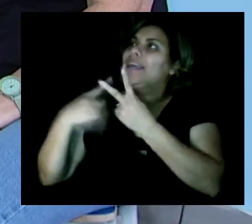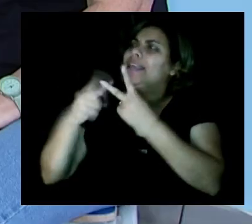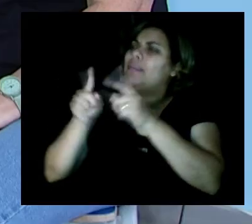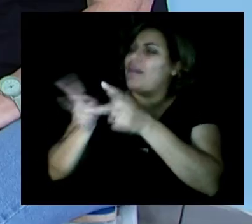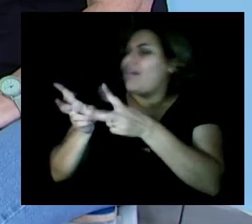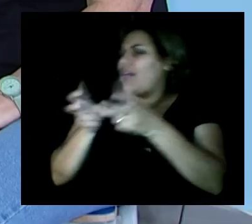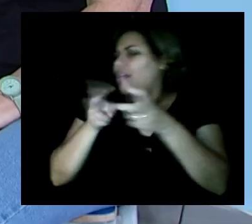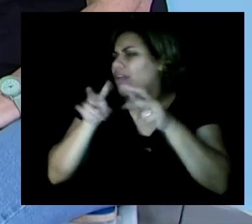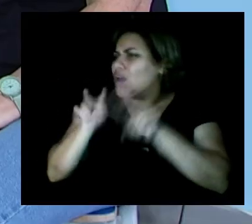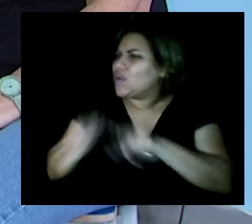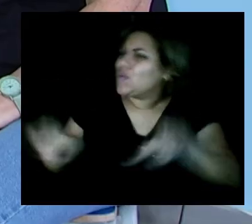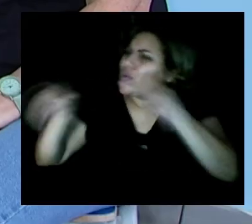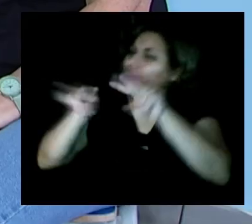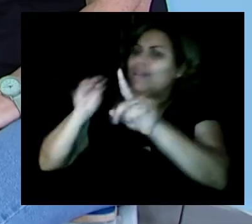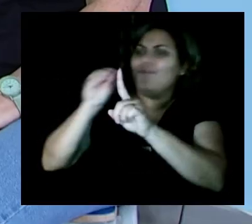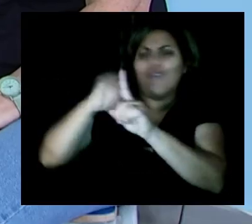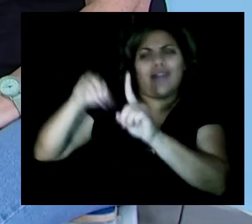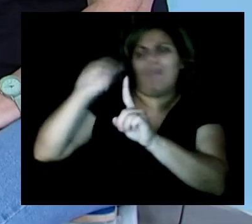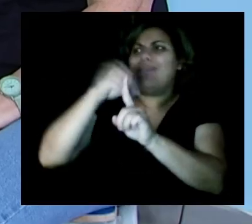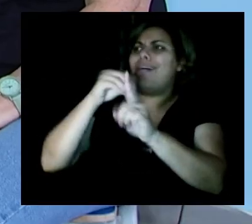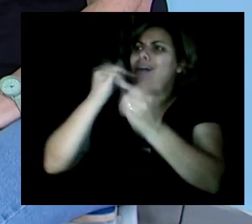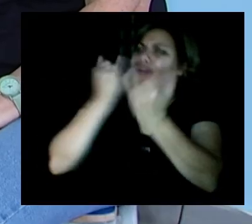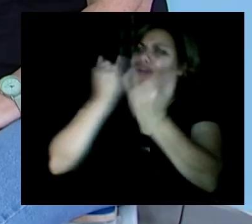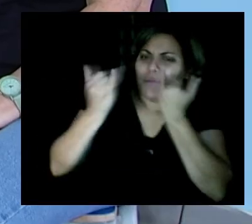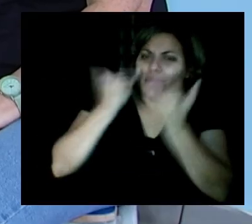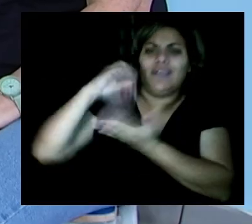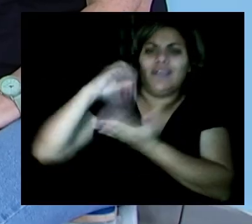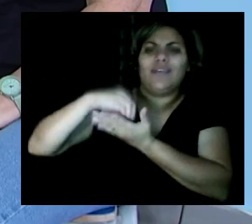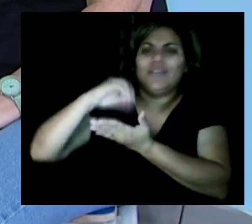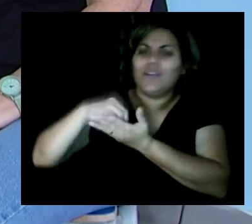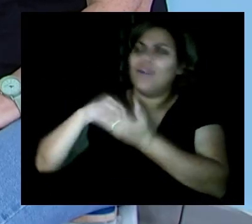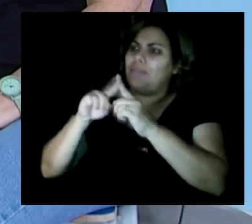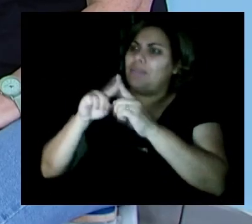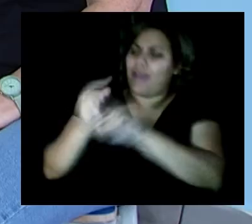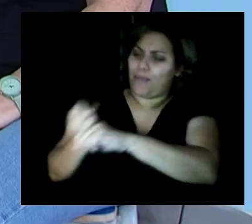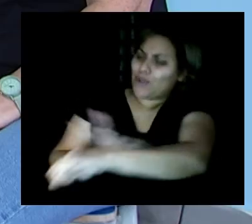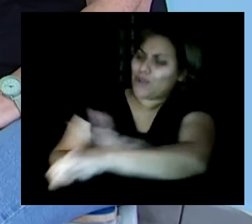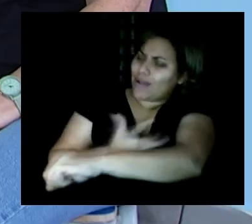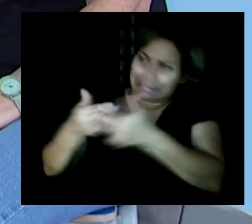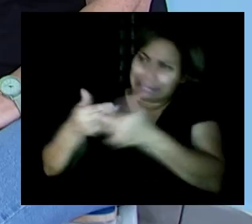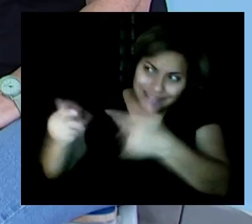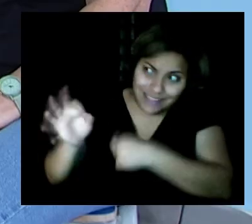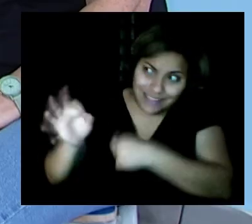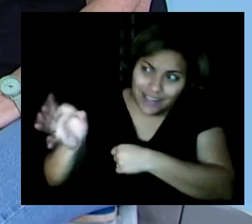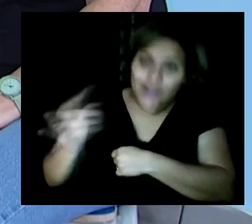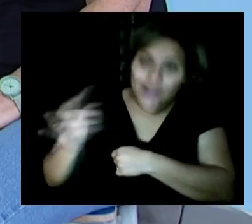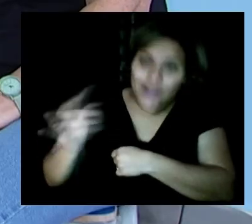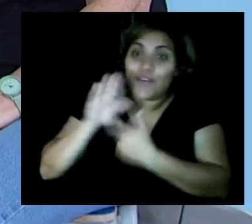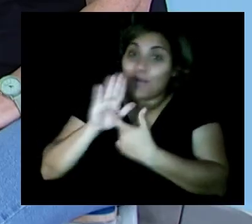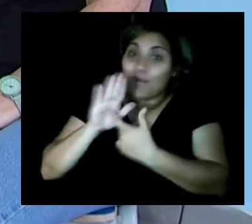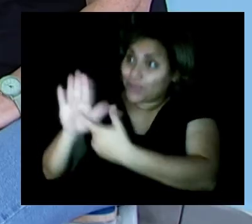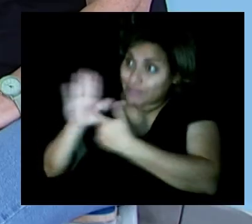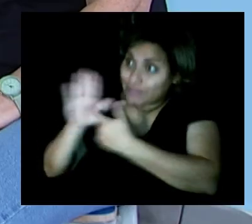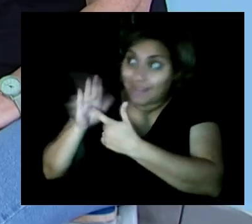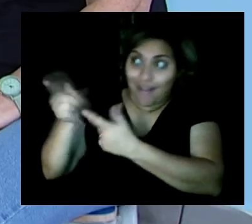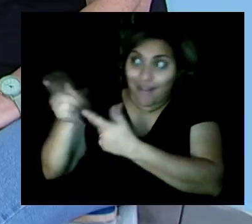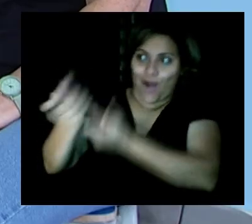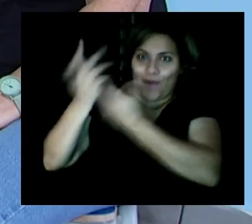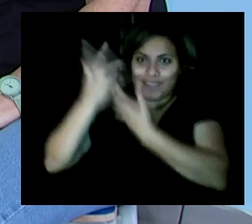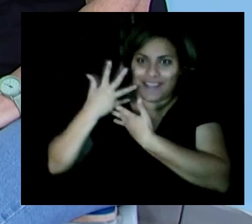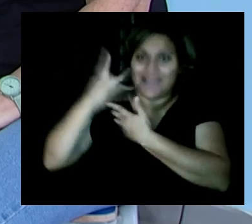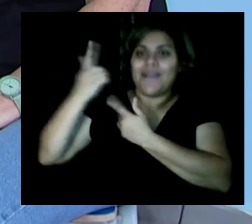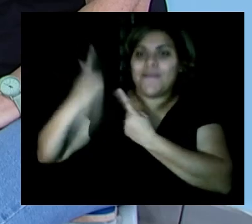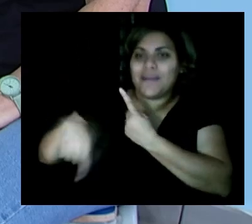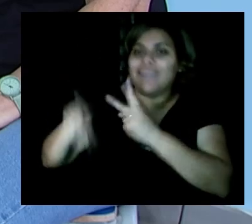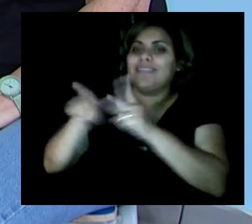de informações, emocional também, né? Muito. E a gente vai mostrar um pouquinho desses depoimentos e também dos meninos que já estão aqui há um